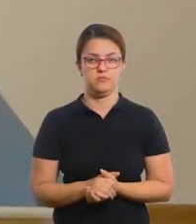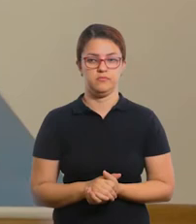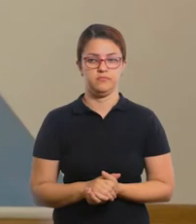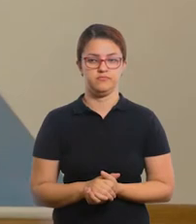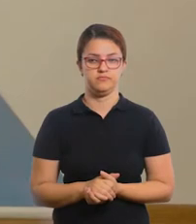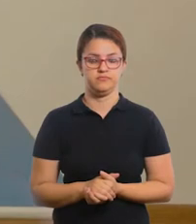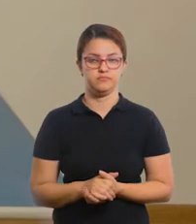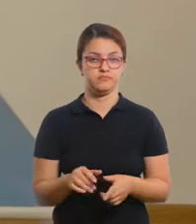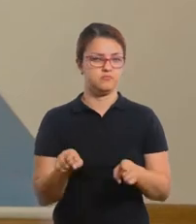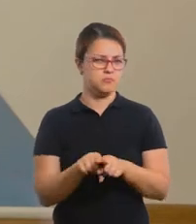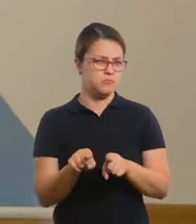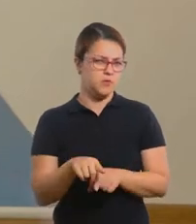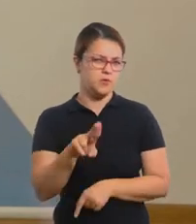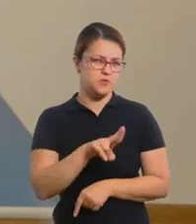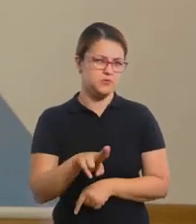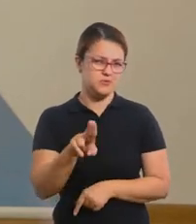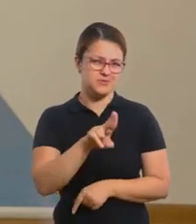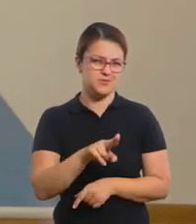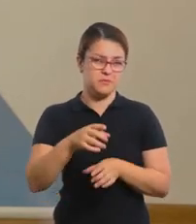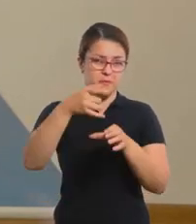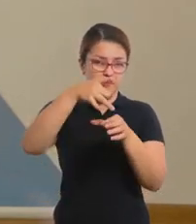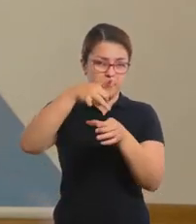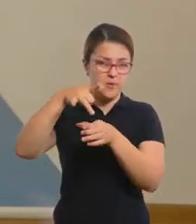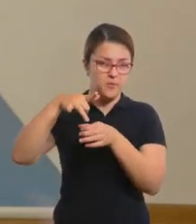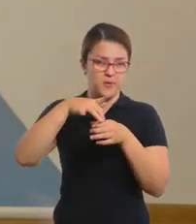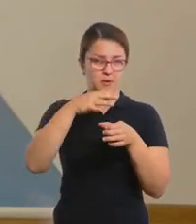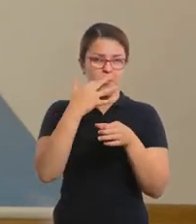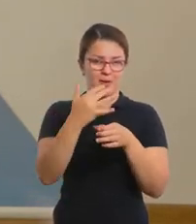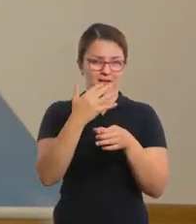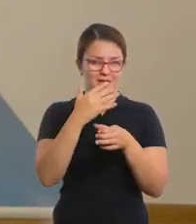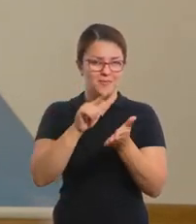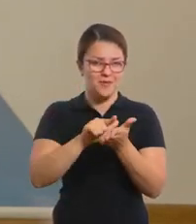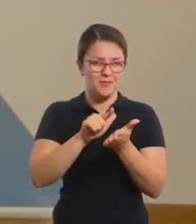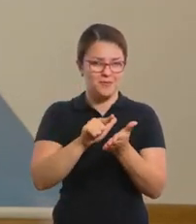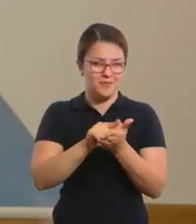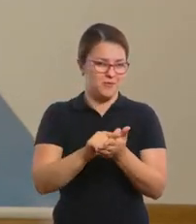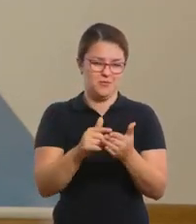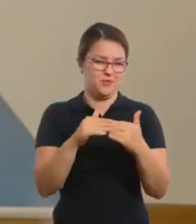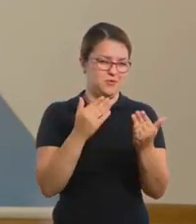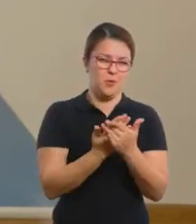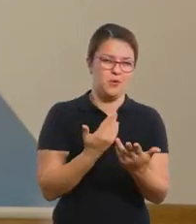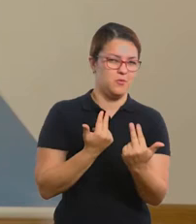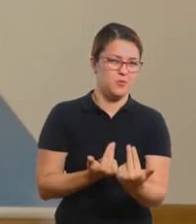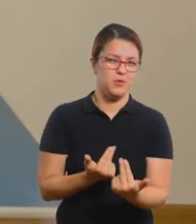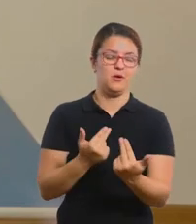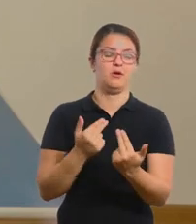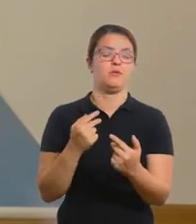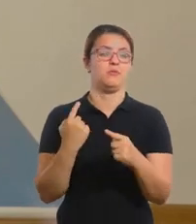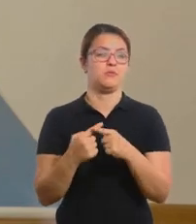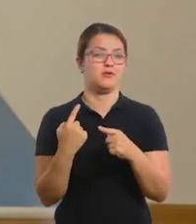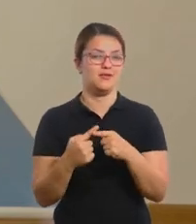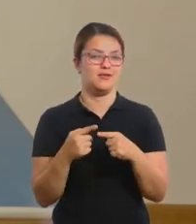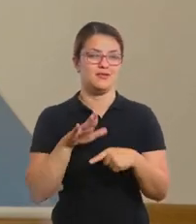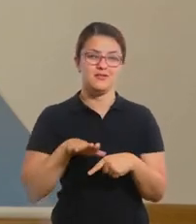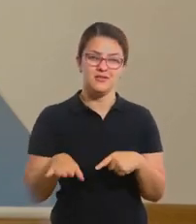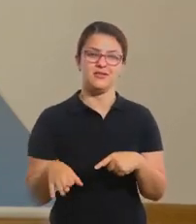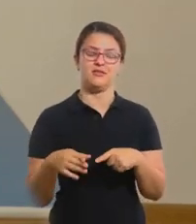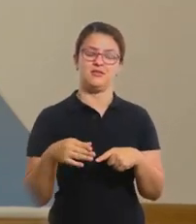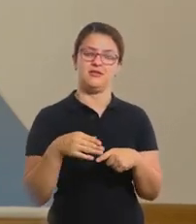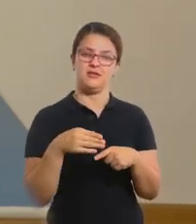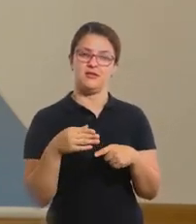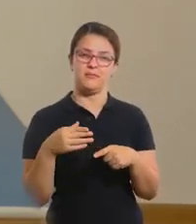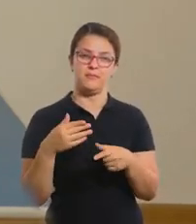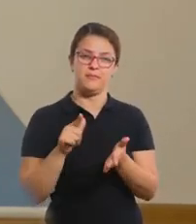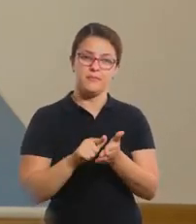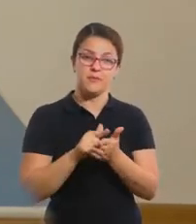eu coloquei papelzinho colorido dentro, que é assim que a gente faz na escola, né? As crianças picam os papéis, resto de papel,